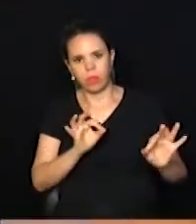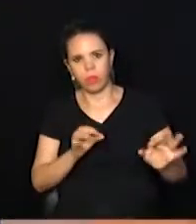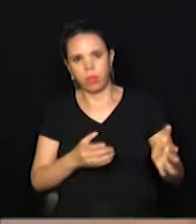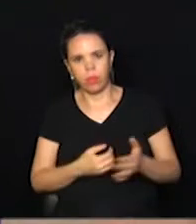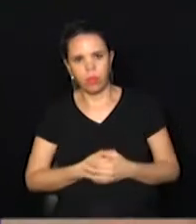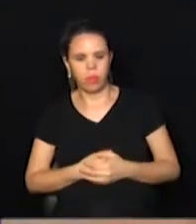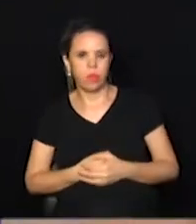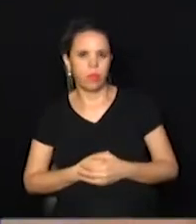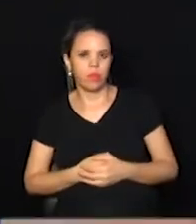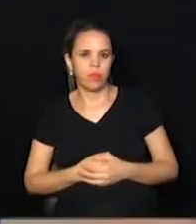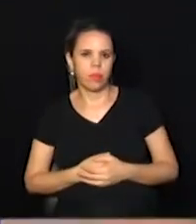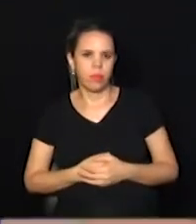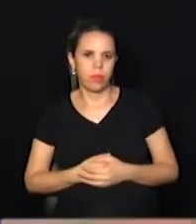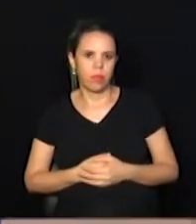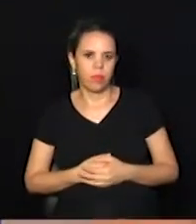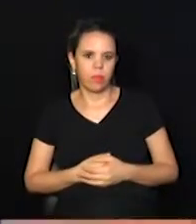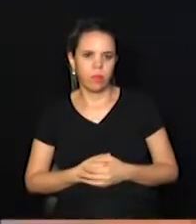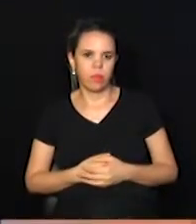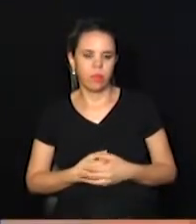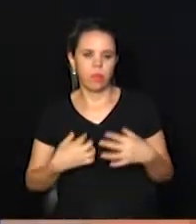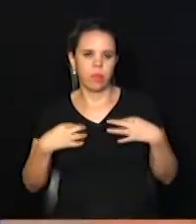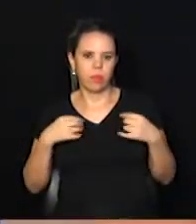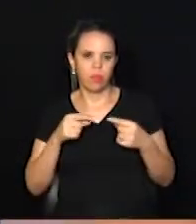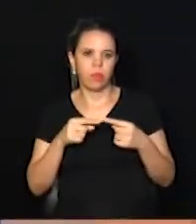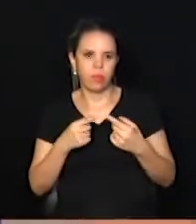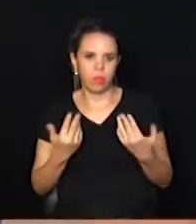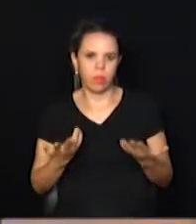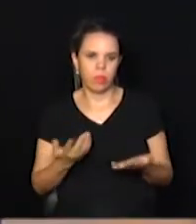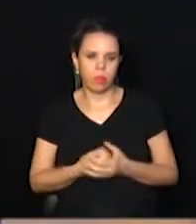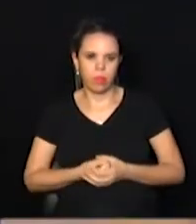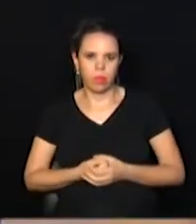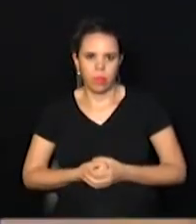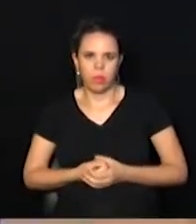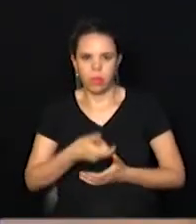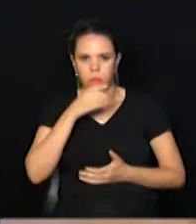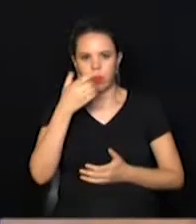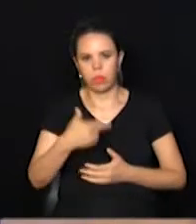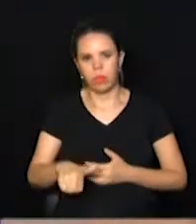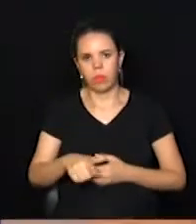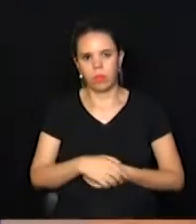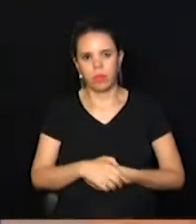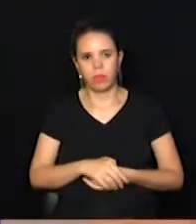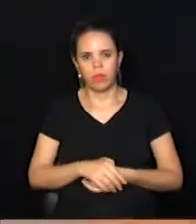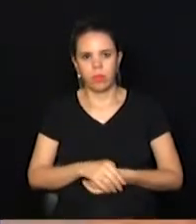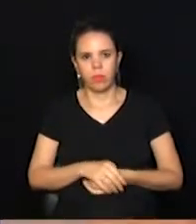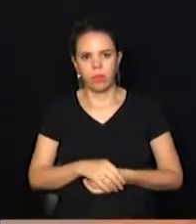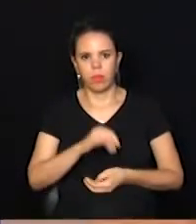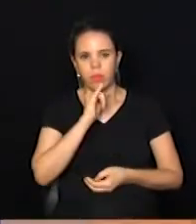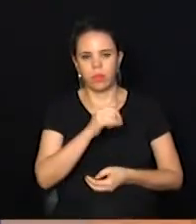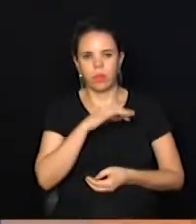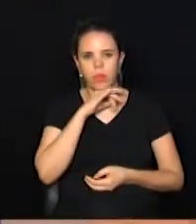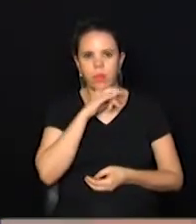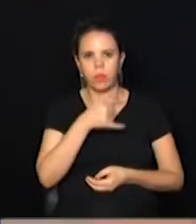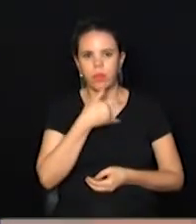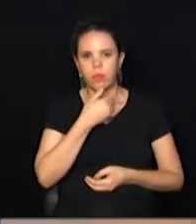não, tô preparado. Toninho tava com essa roupa aqui? Eu falei, tava. Então toma mais uma aí que eu tenho que te dar uma notícia muito